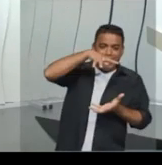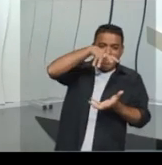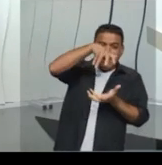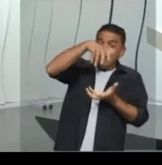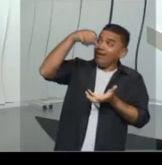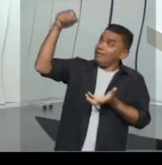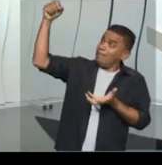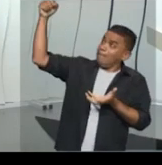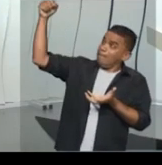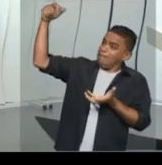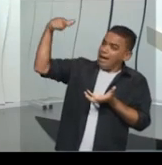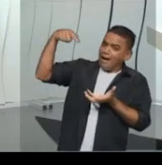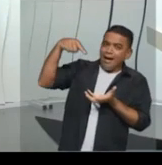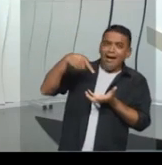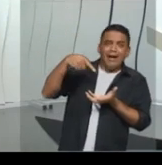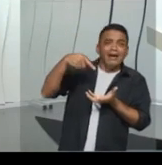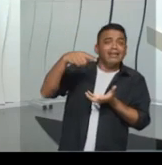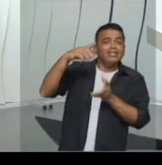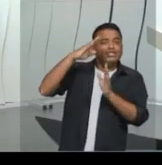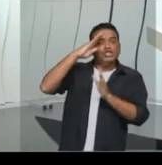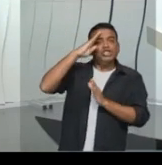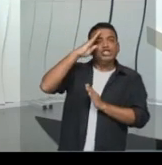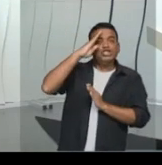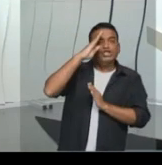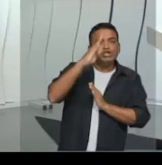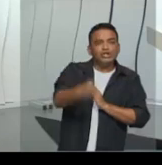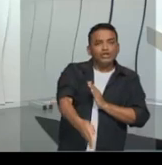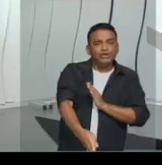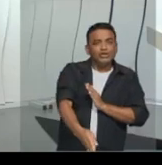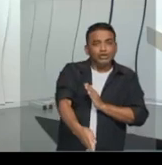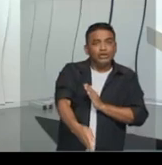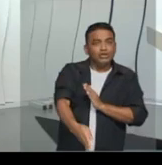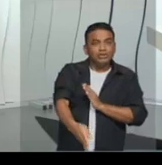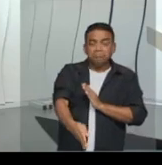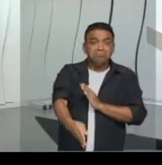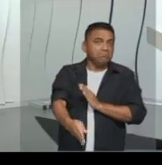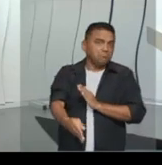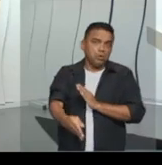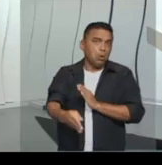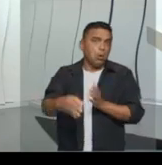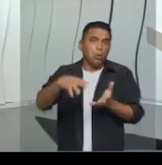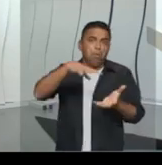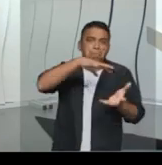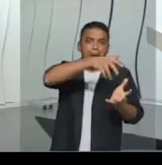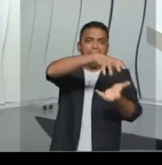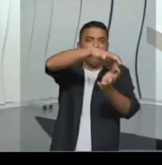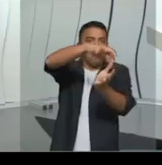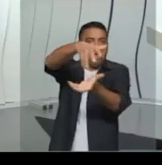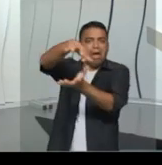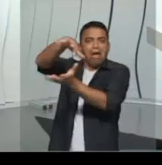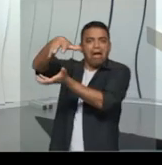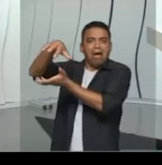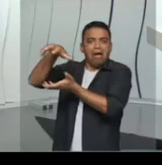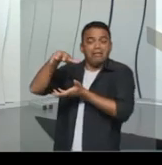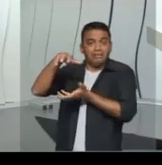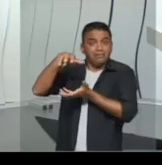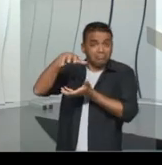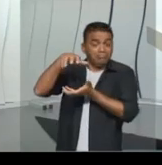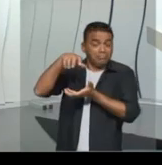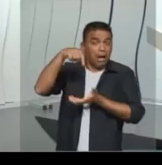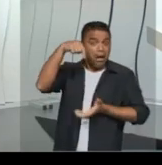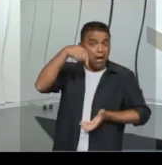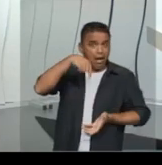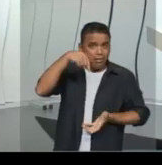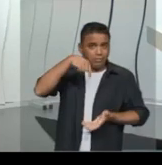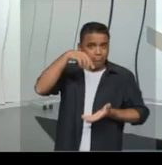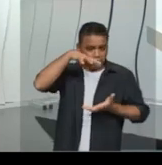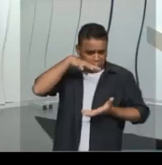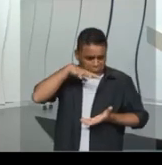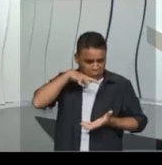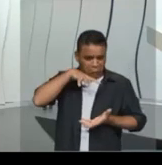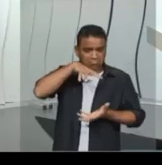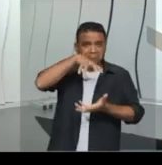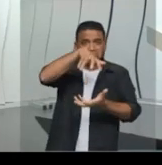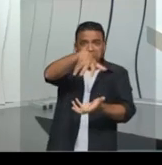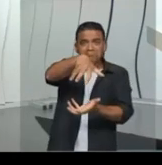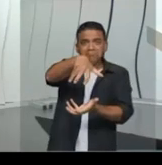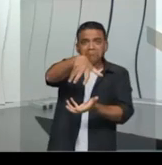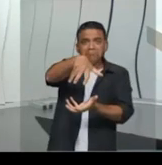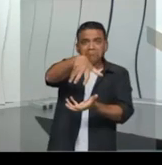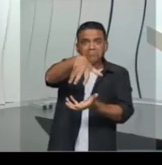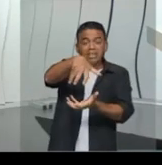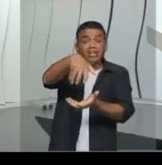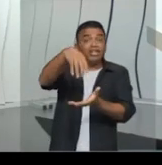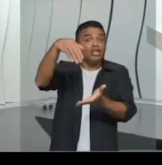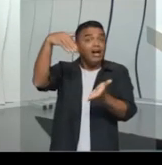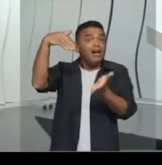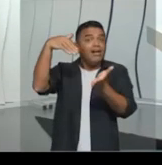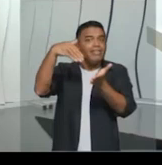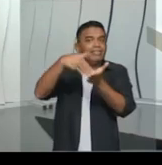todos os outros pontos do sistema solar, por exemplo. Quando ela chega na Terra e ela chega na gente, ela